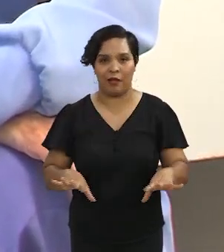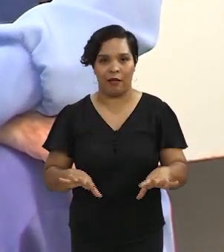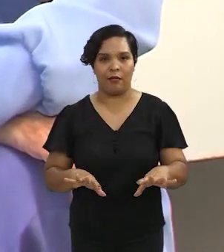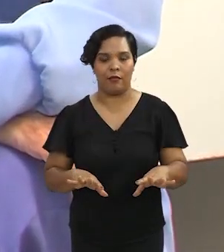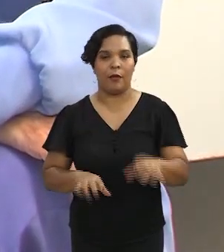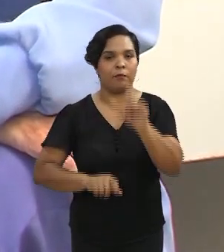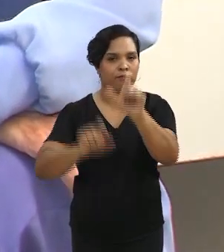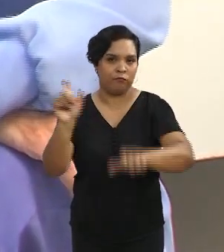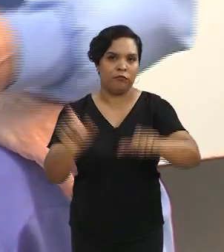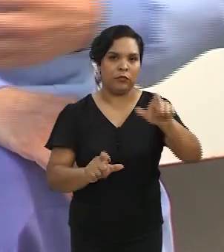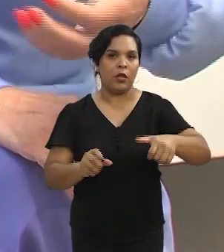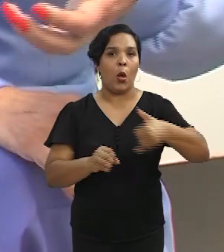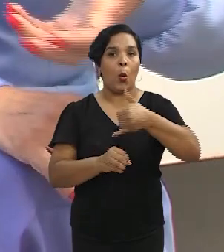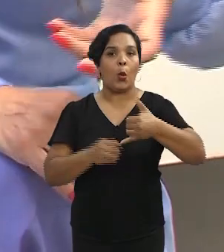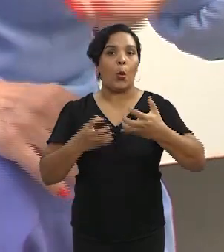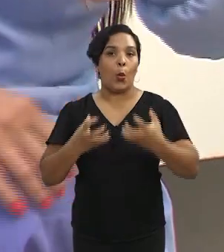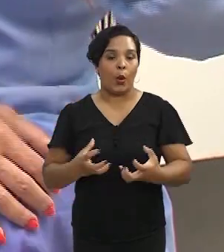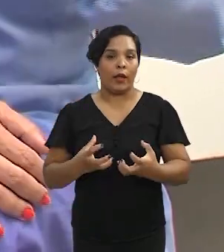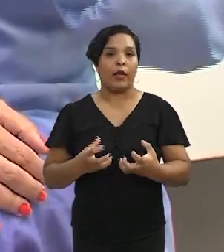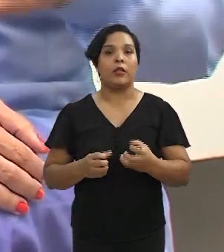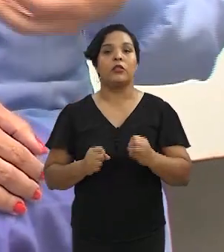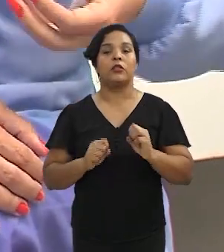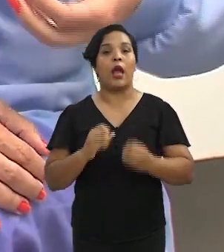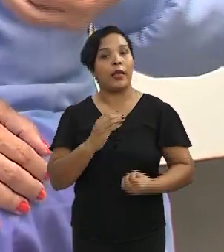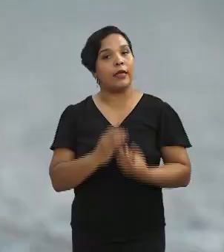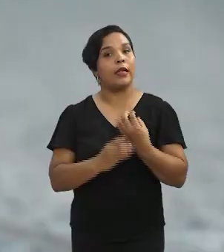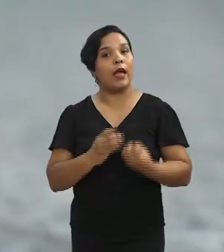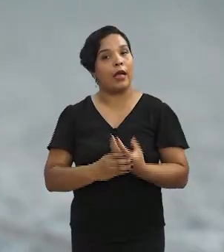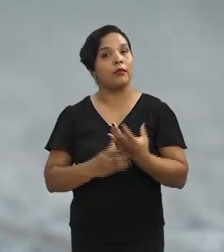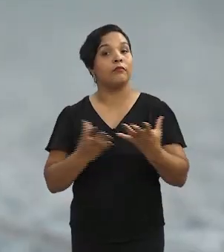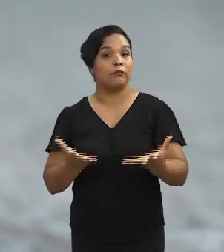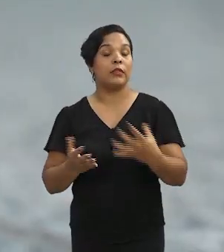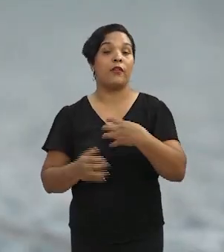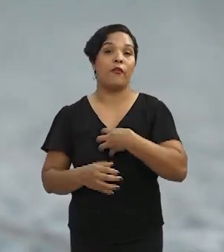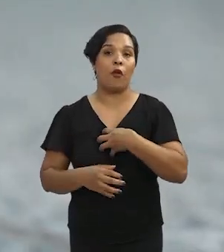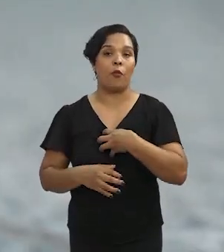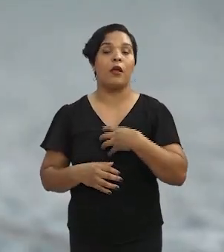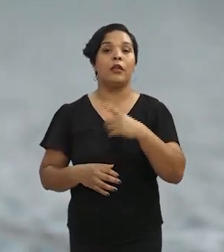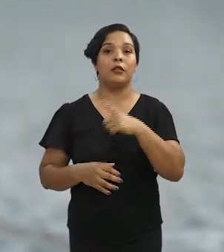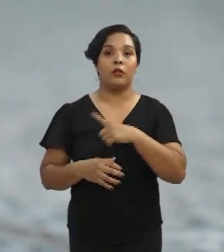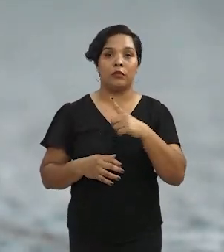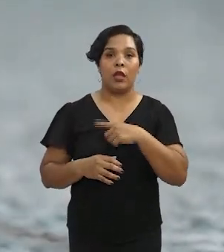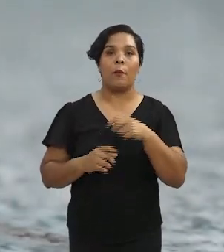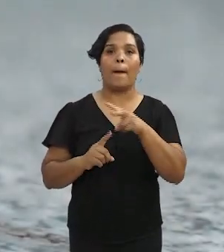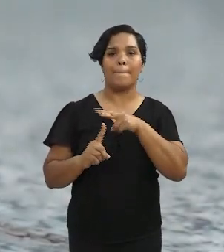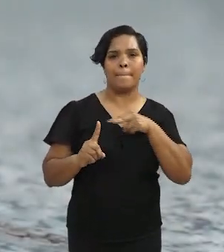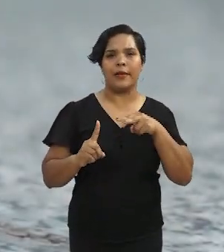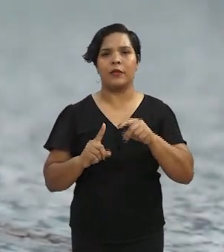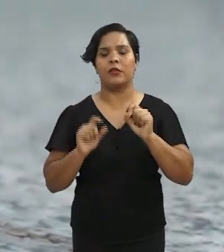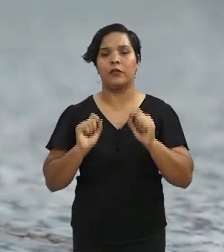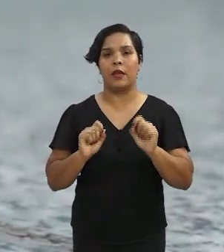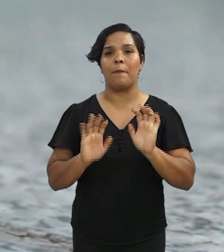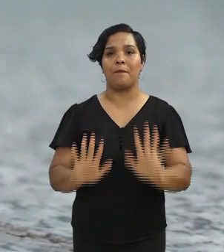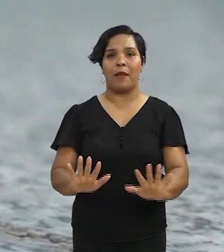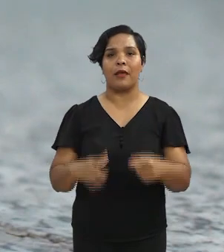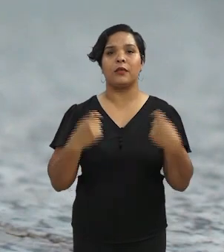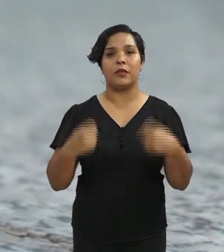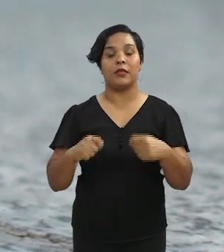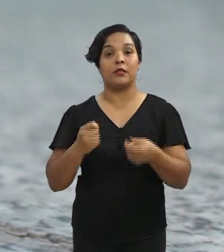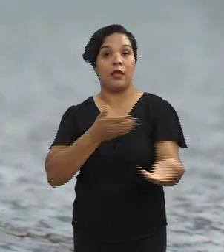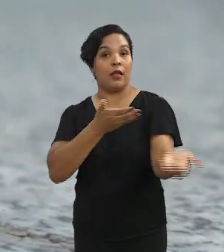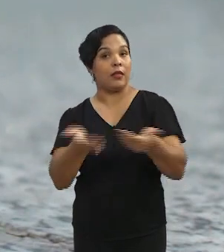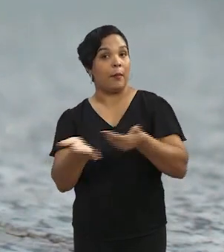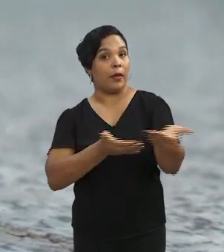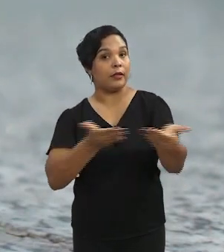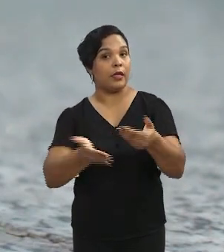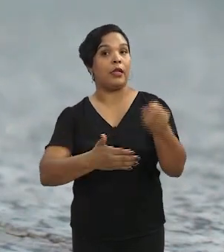Então, esse óleo secante ele foi formulado exatamente dessa forma. Então, tem uma perspectiva. Entretanto, a gente precisa